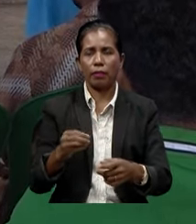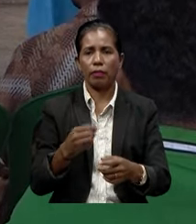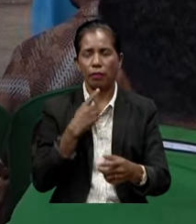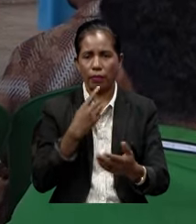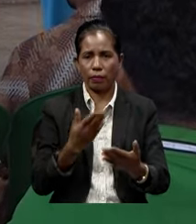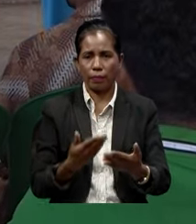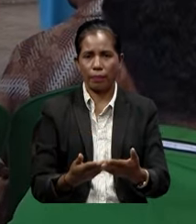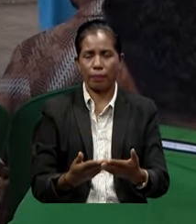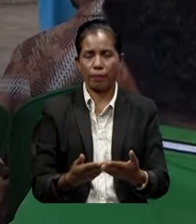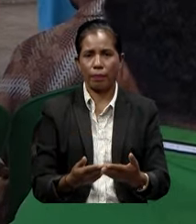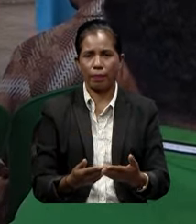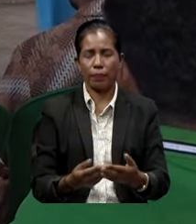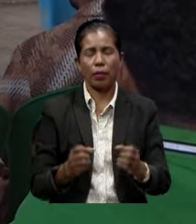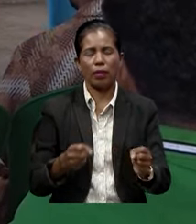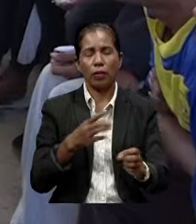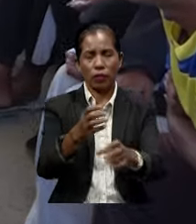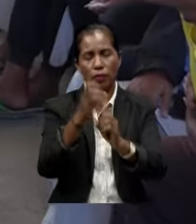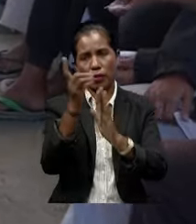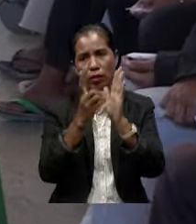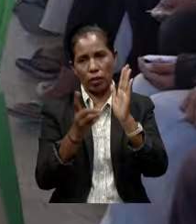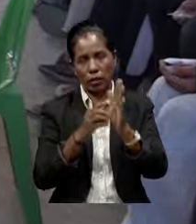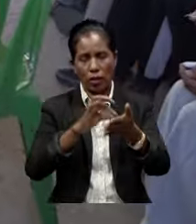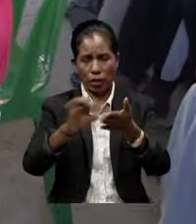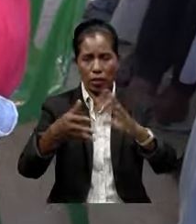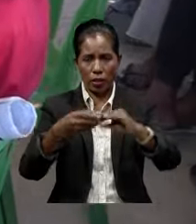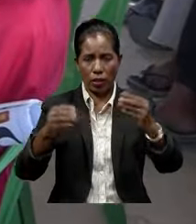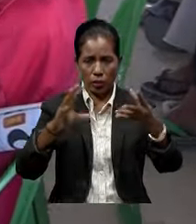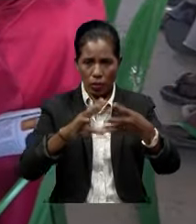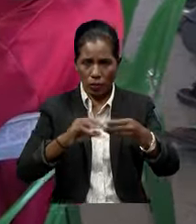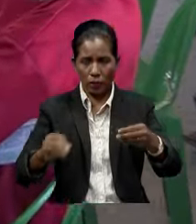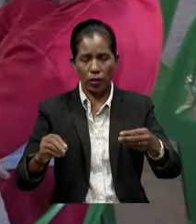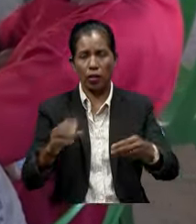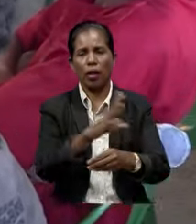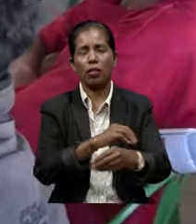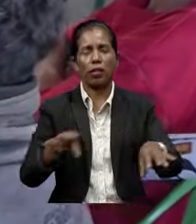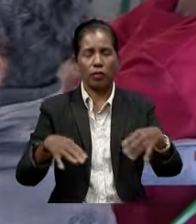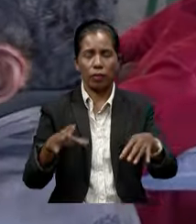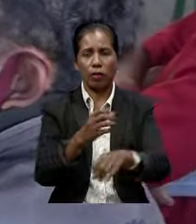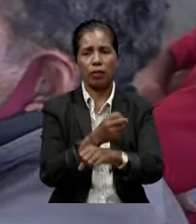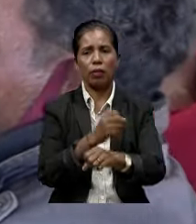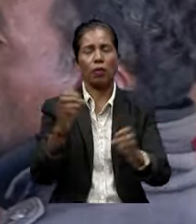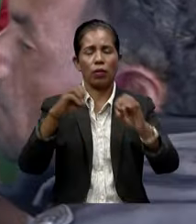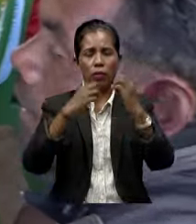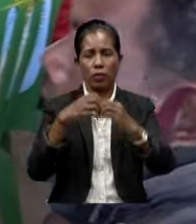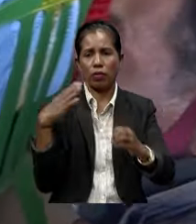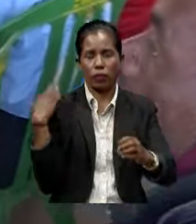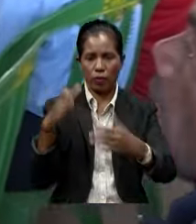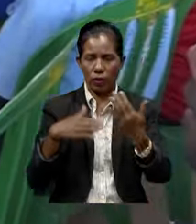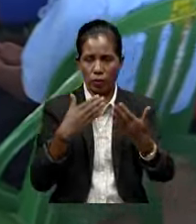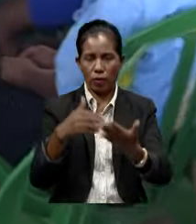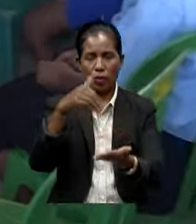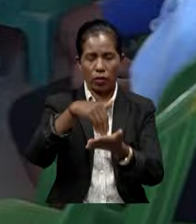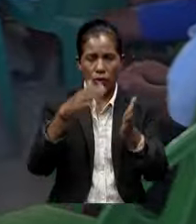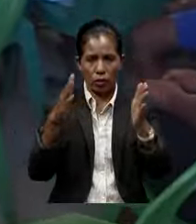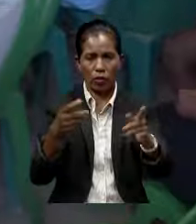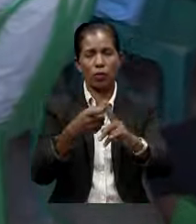Orientador Ruanulu Resin 5, atu recolha dados no hakerek história luta, ha hu especialmente ba organização juvenil, no estudantil,